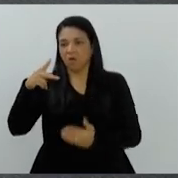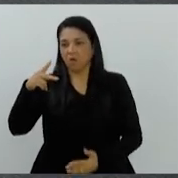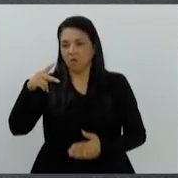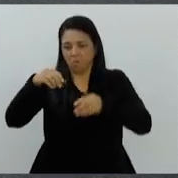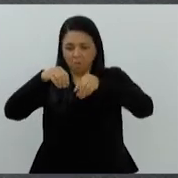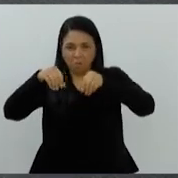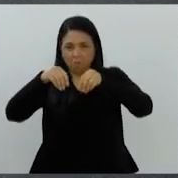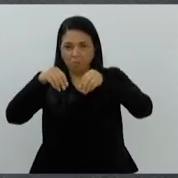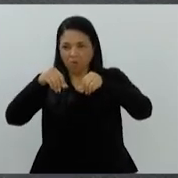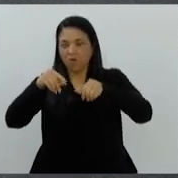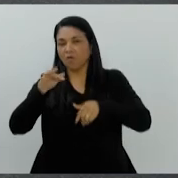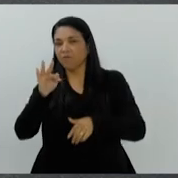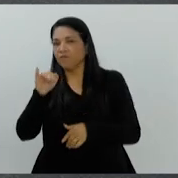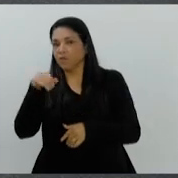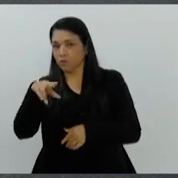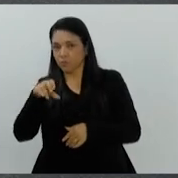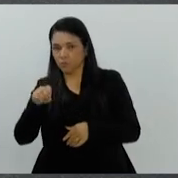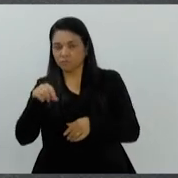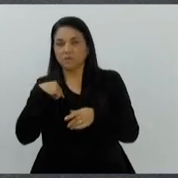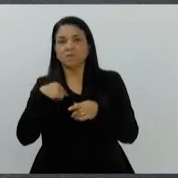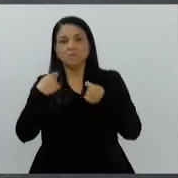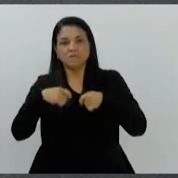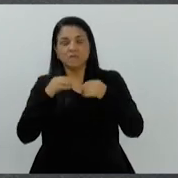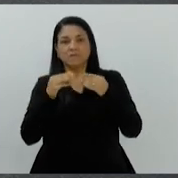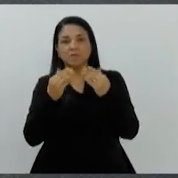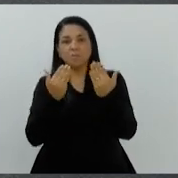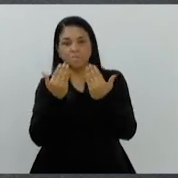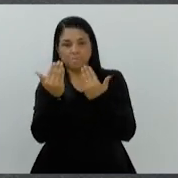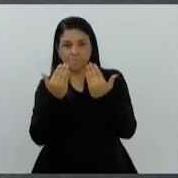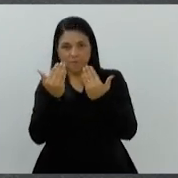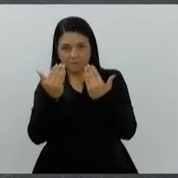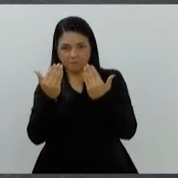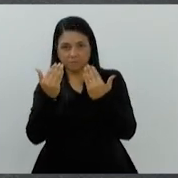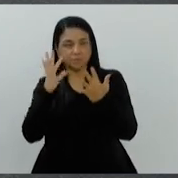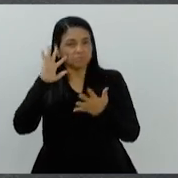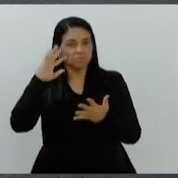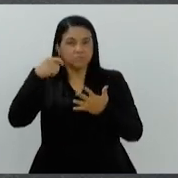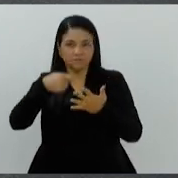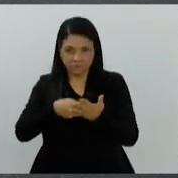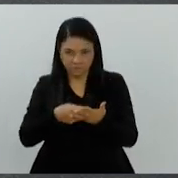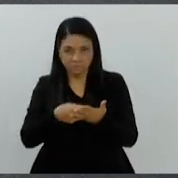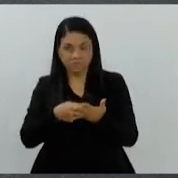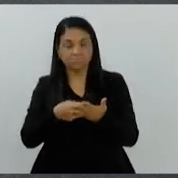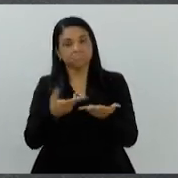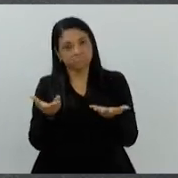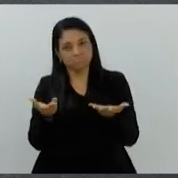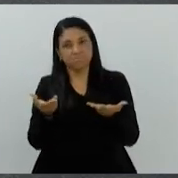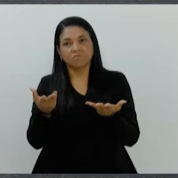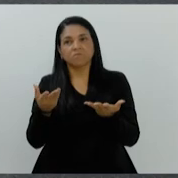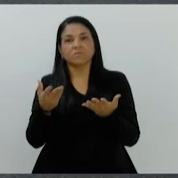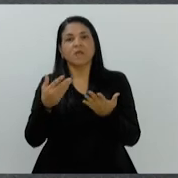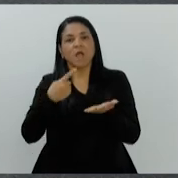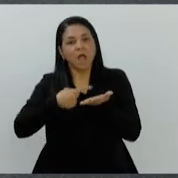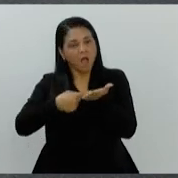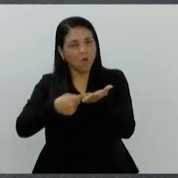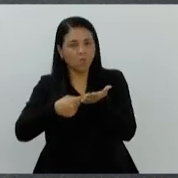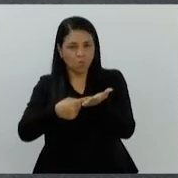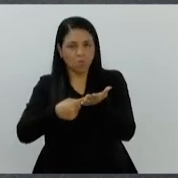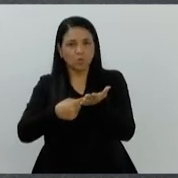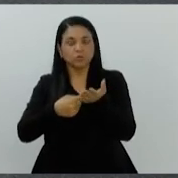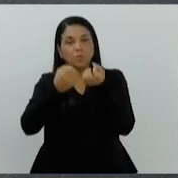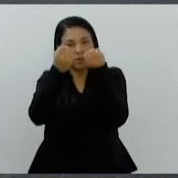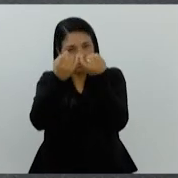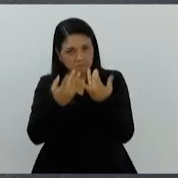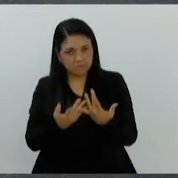secretário sugeriu que fosse um parâmetro a ser definido pelo CONEMA, o que é bastante razoável também. Então, há acordo sobre isso, só para